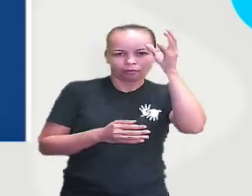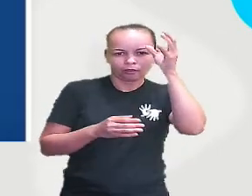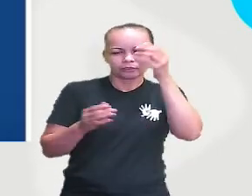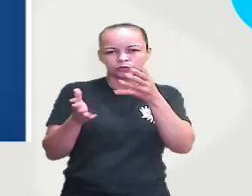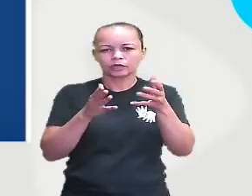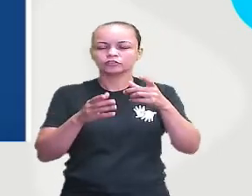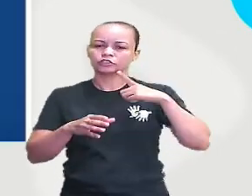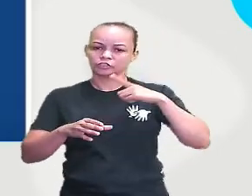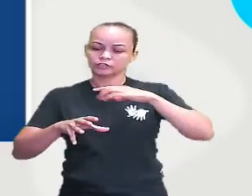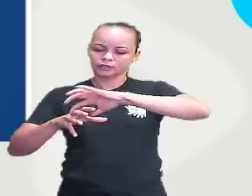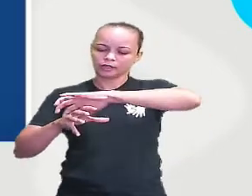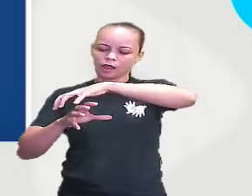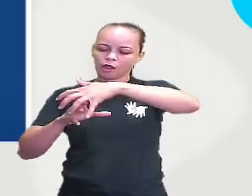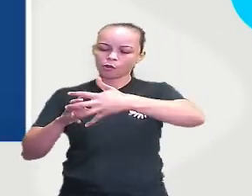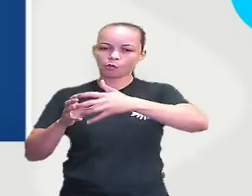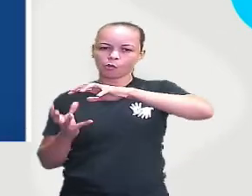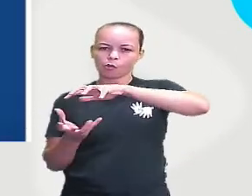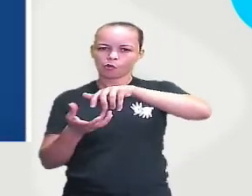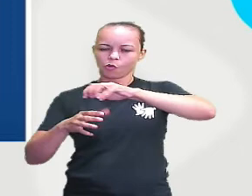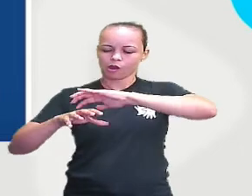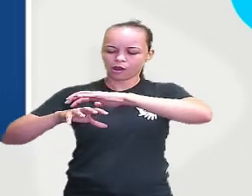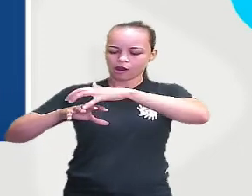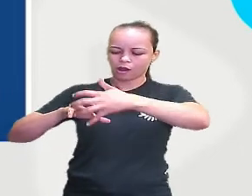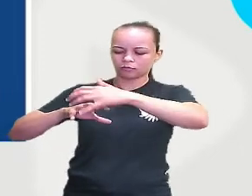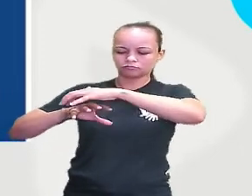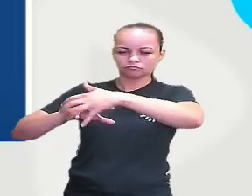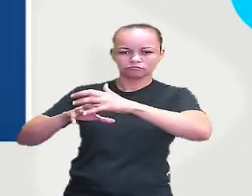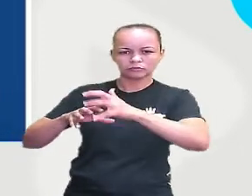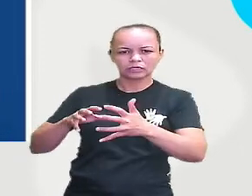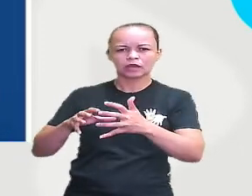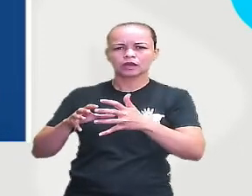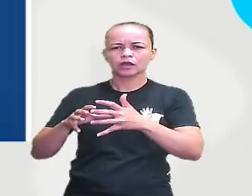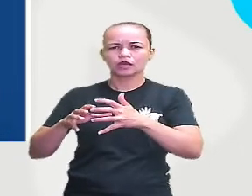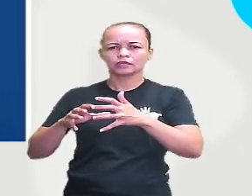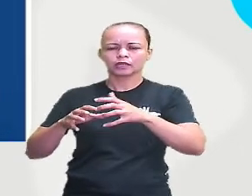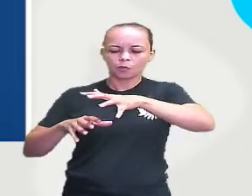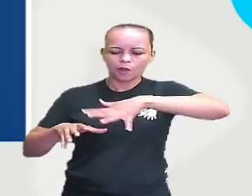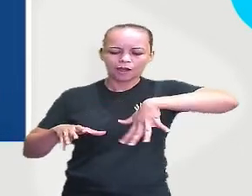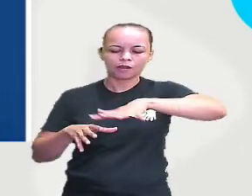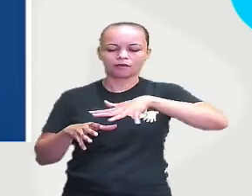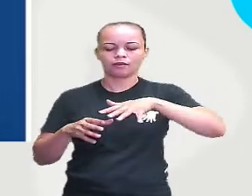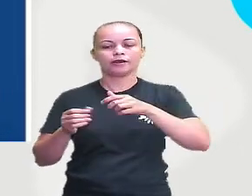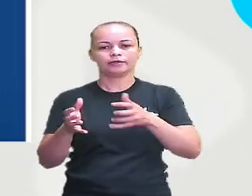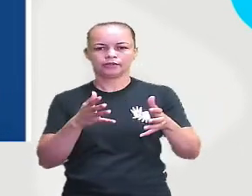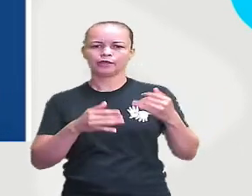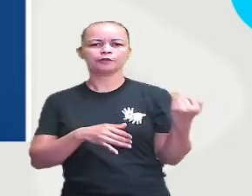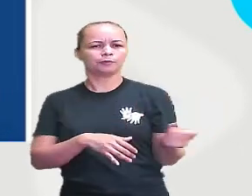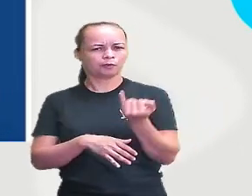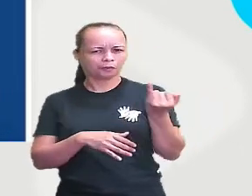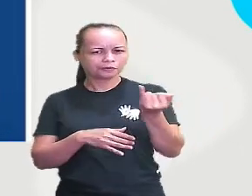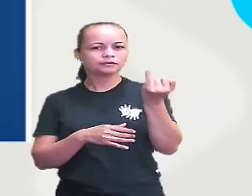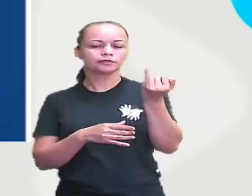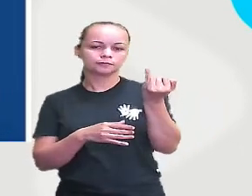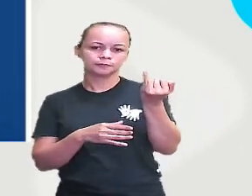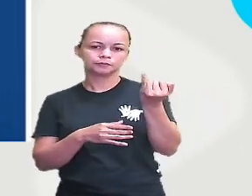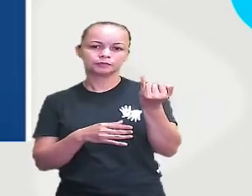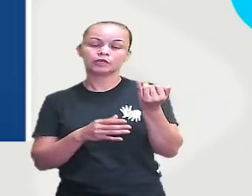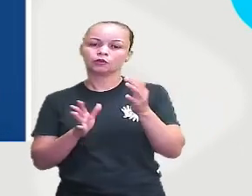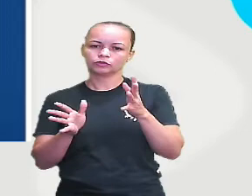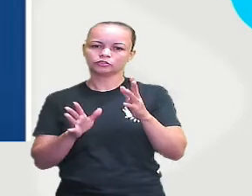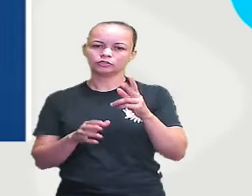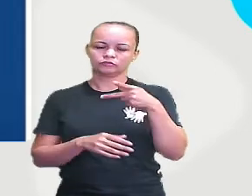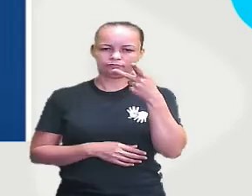crosta terrestre, que você percebe claramente que é uma área de uma importância singular, ímpar, quando a gente fala de